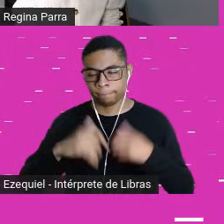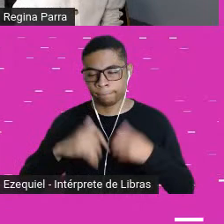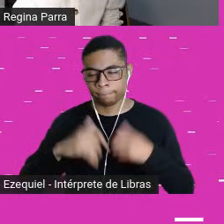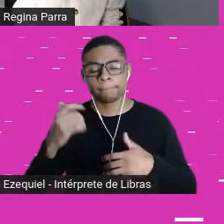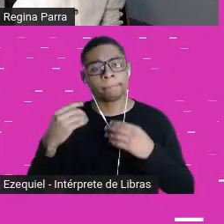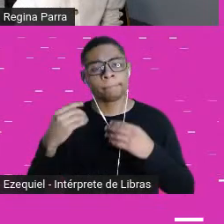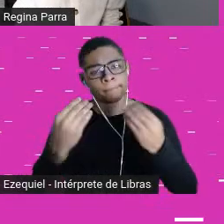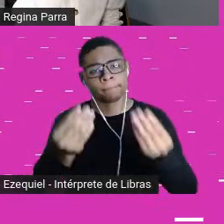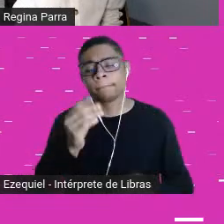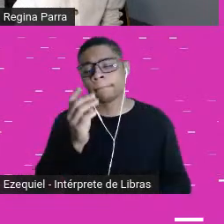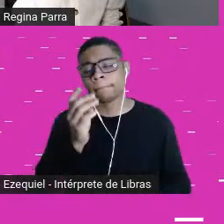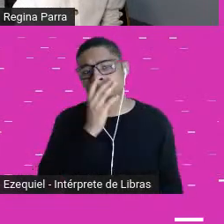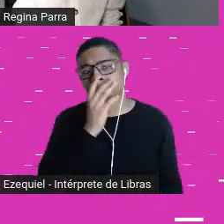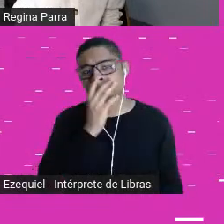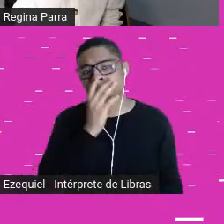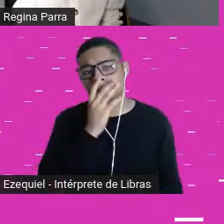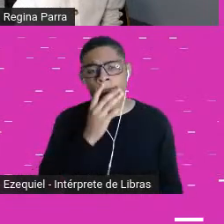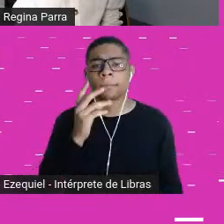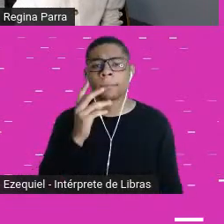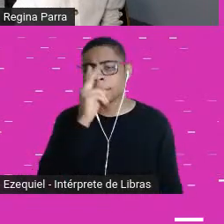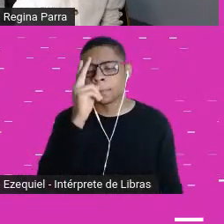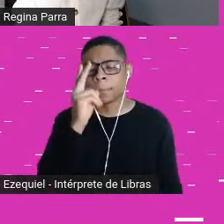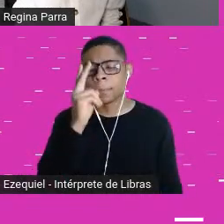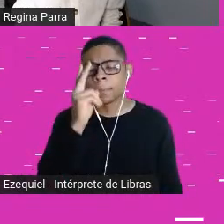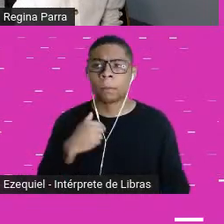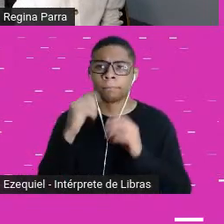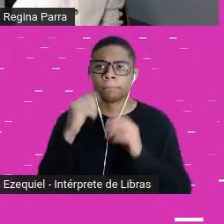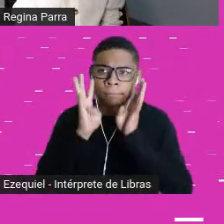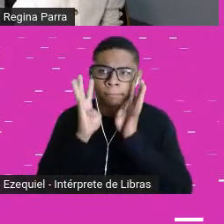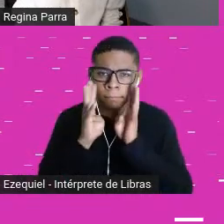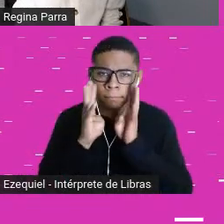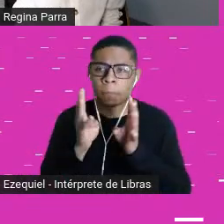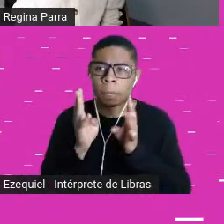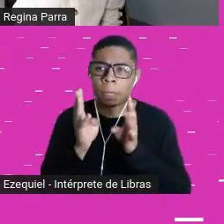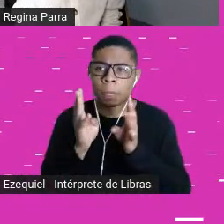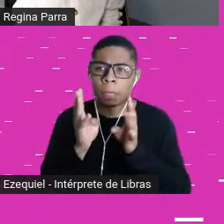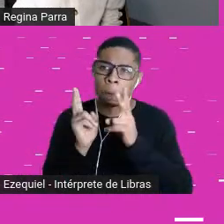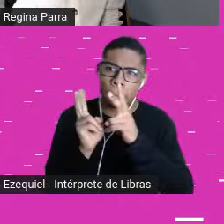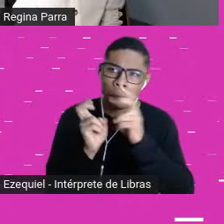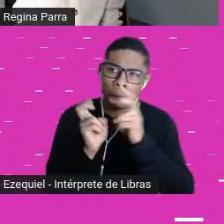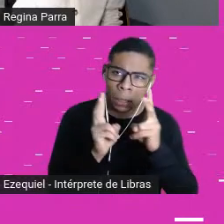ouvir, escutar, perceber a minha intuição, assim.